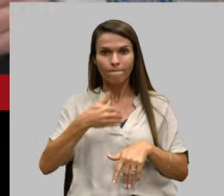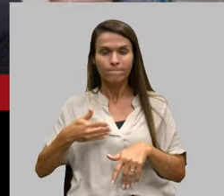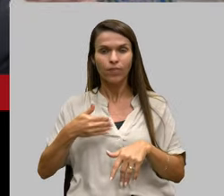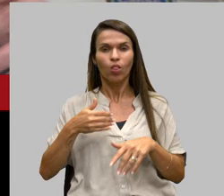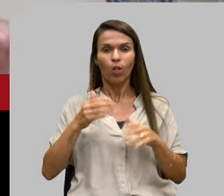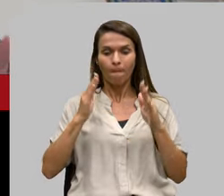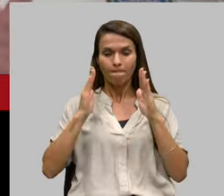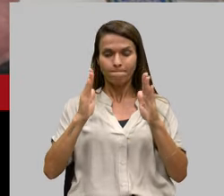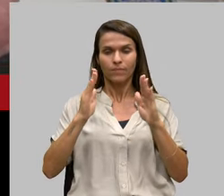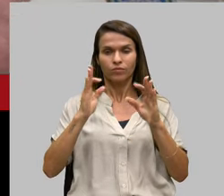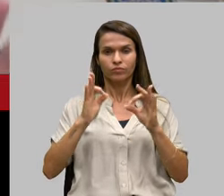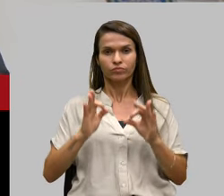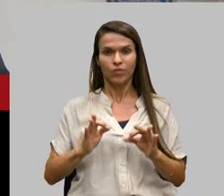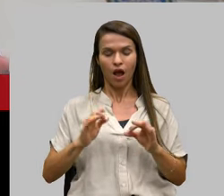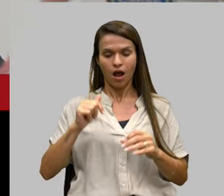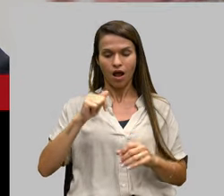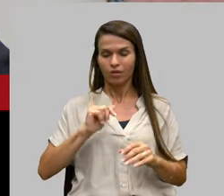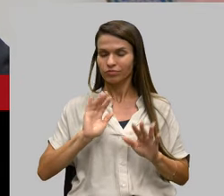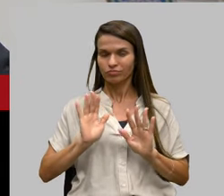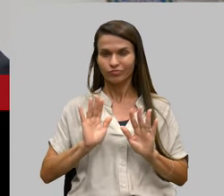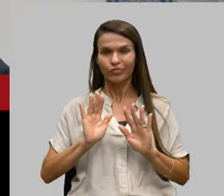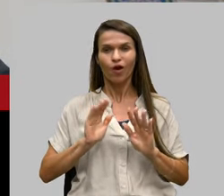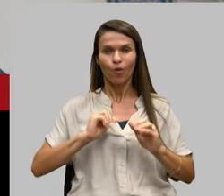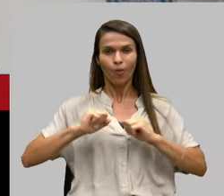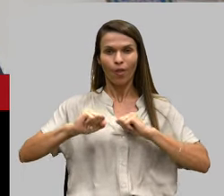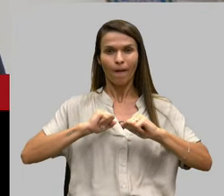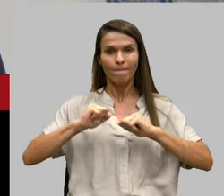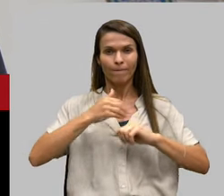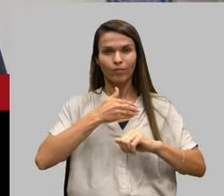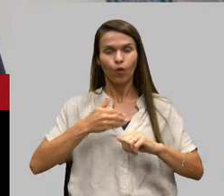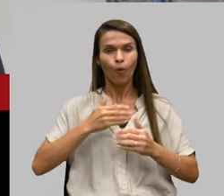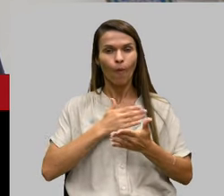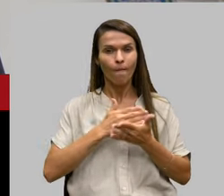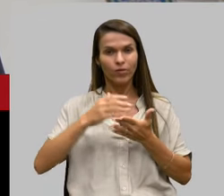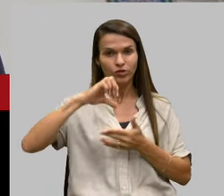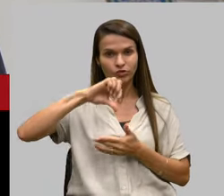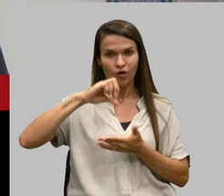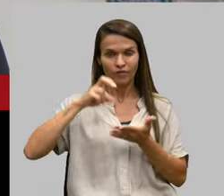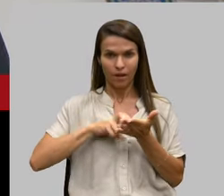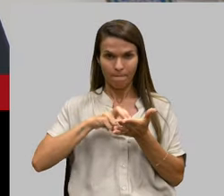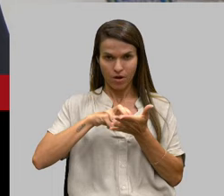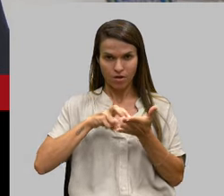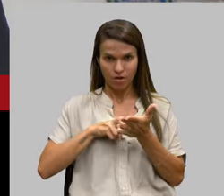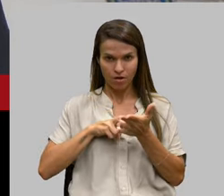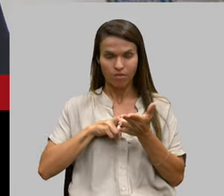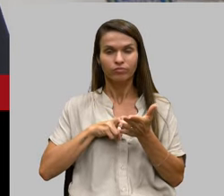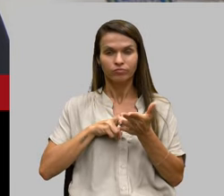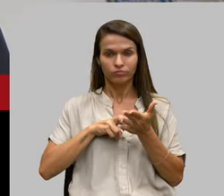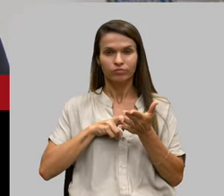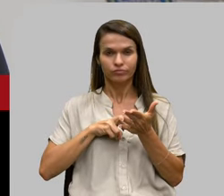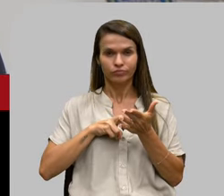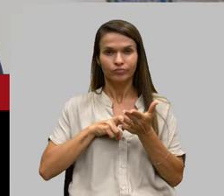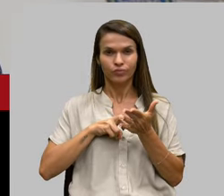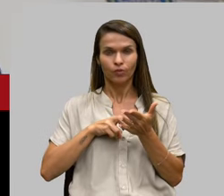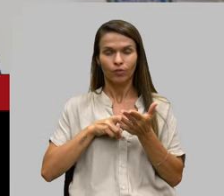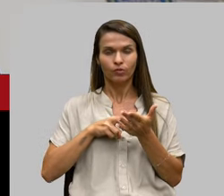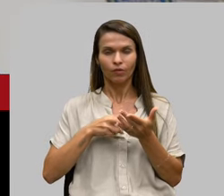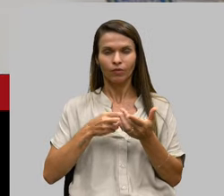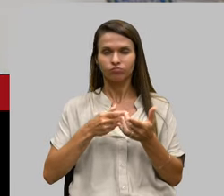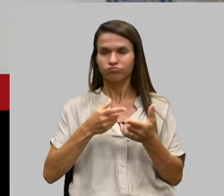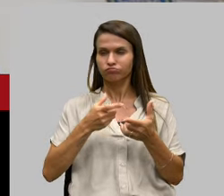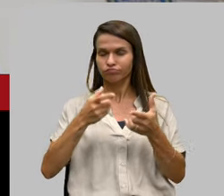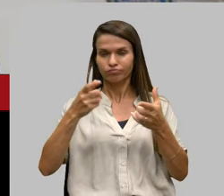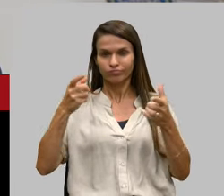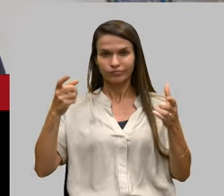prazo aqui não um debate público nós estamos aqui desde às 9 horas da manhã né com uma boa parte